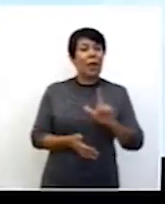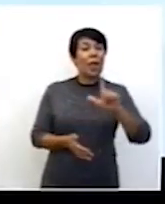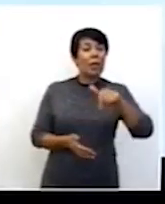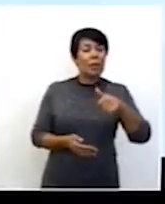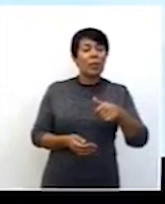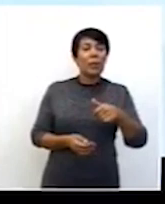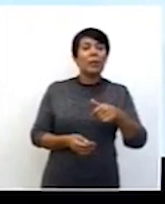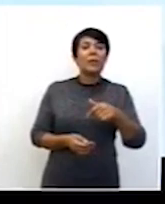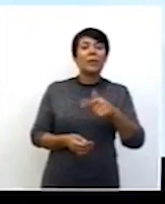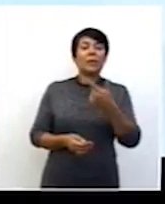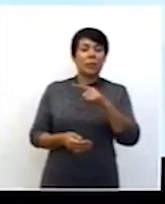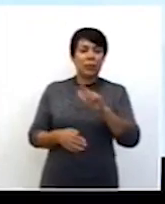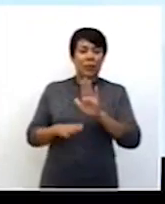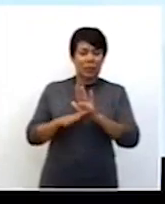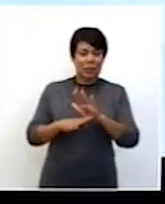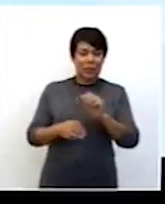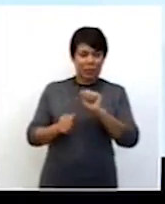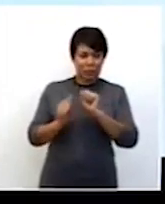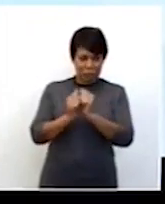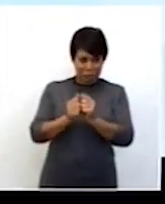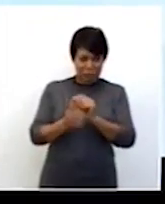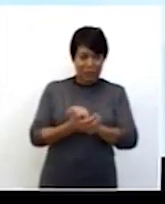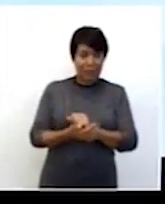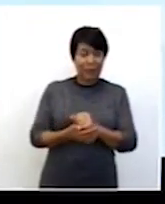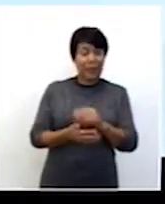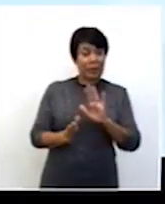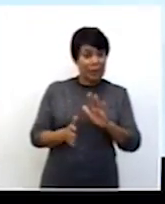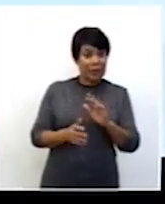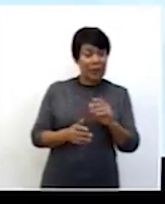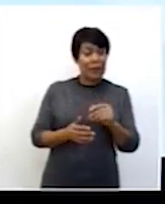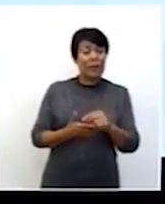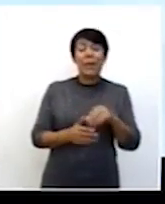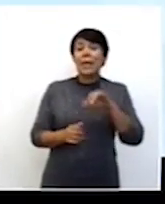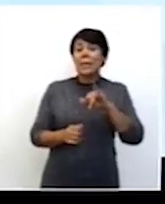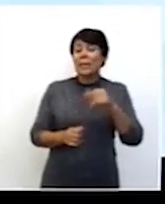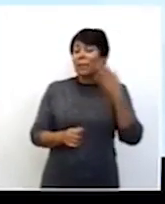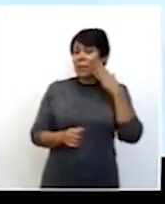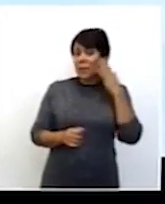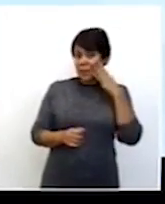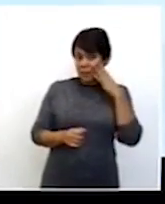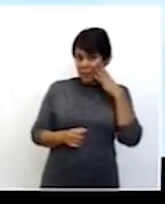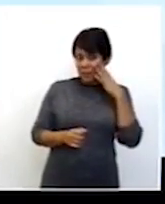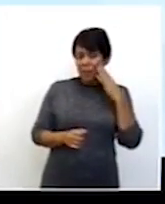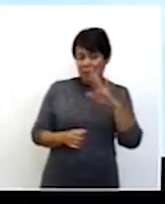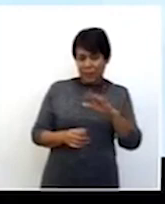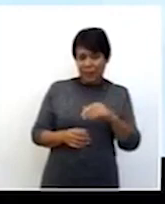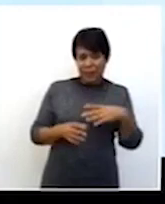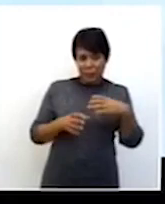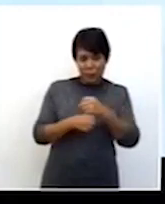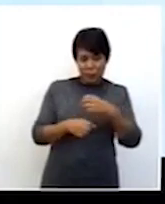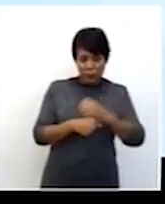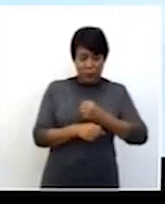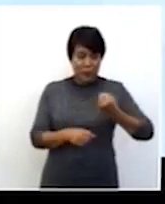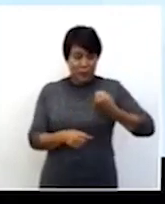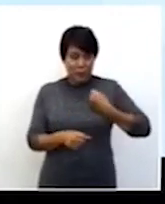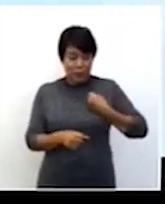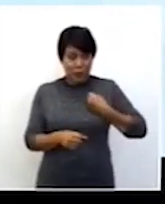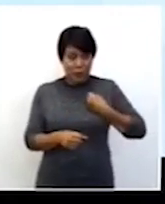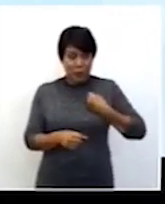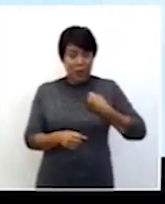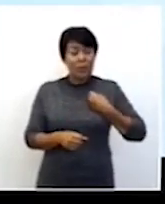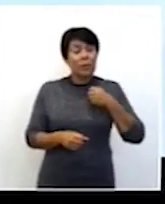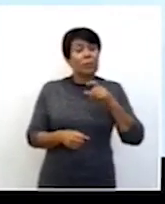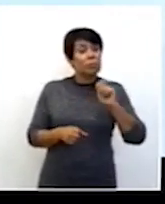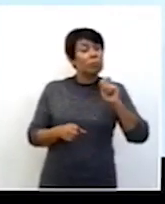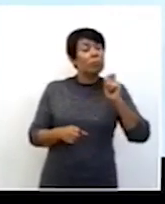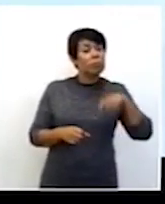fazer com vocês na tela, né, no telão. Então, tá o seguinte, sabendo que a soma, então, dos termos lá, eu posso calcular, então